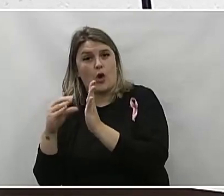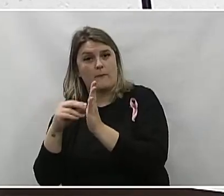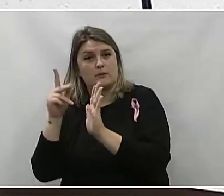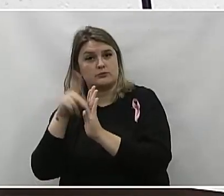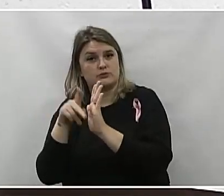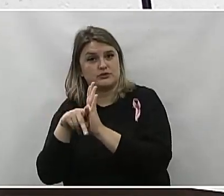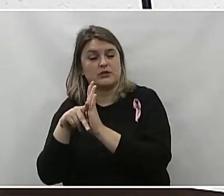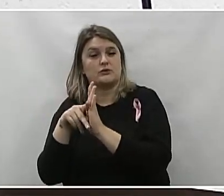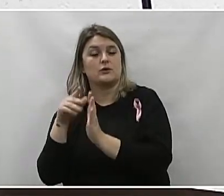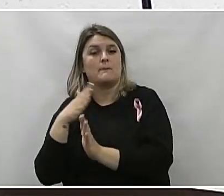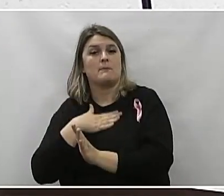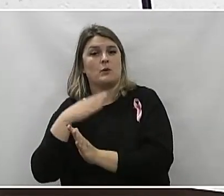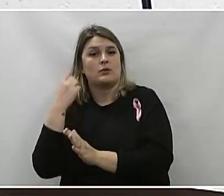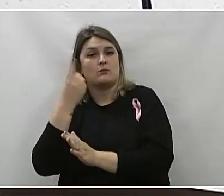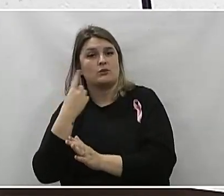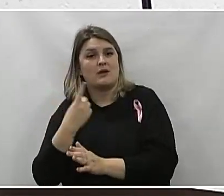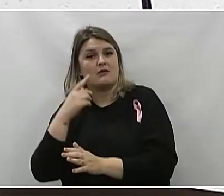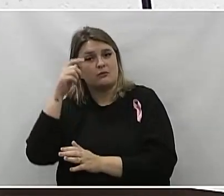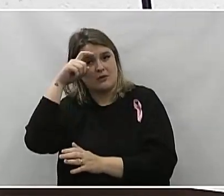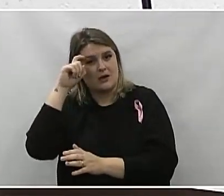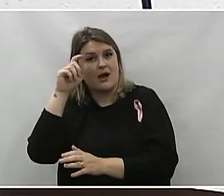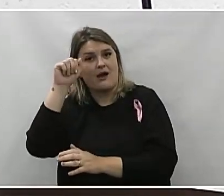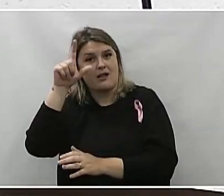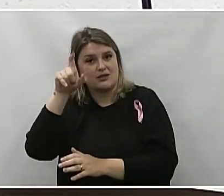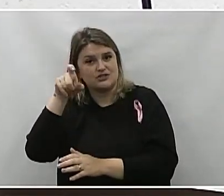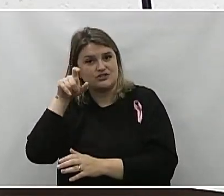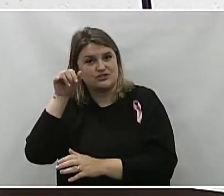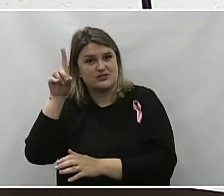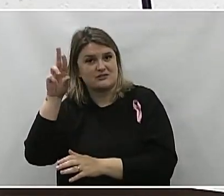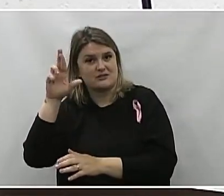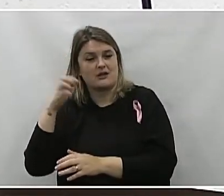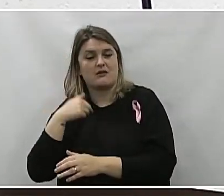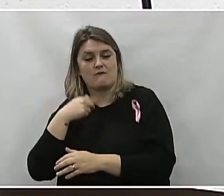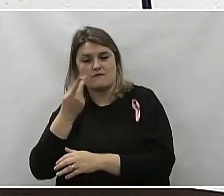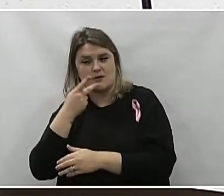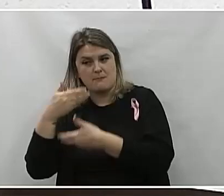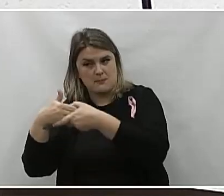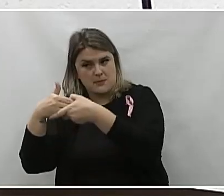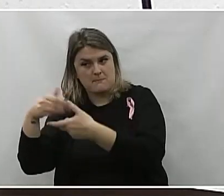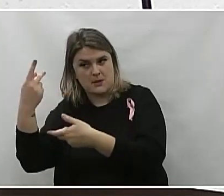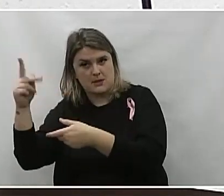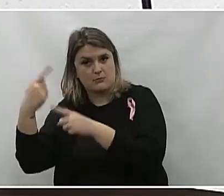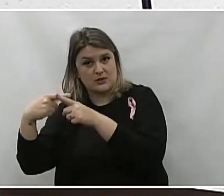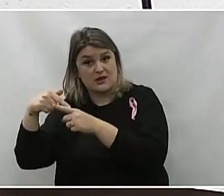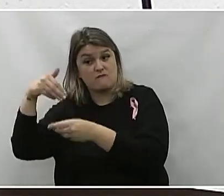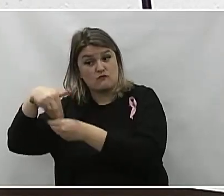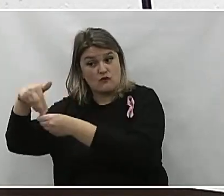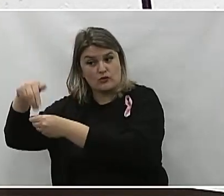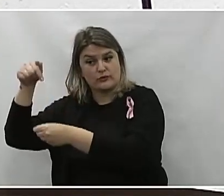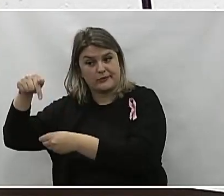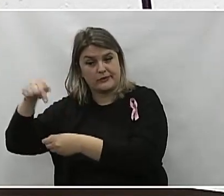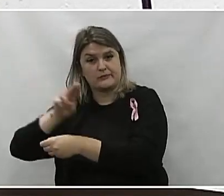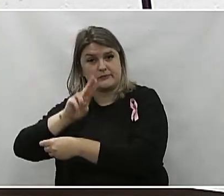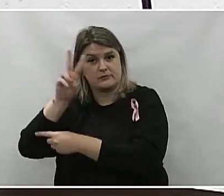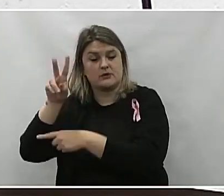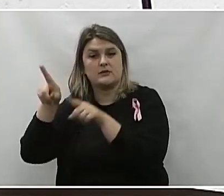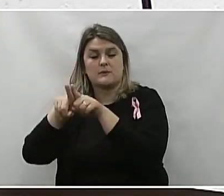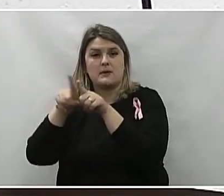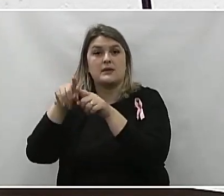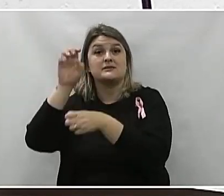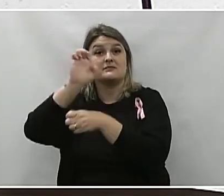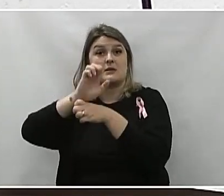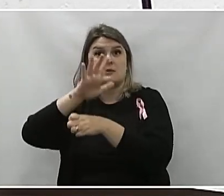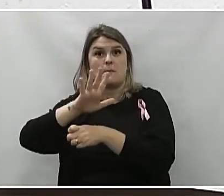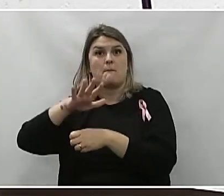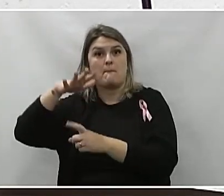Alexandre Cury aproveitei para parabenizá-lo pelos votos recebidos tanto em União da Vitória como bem como mais bem votado do